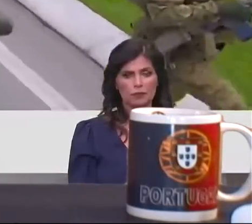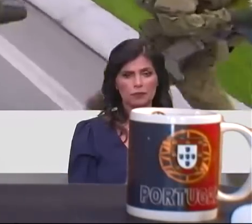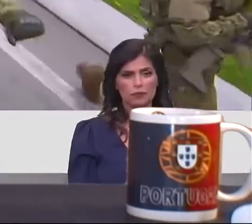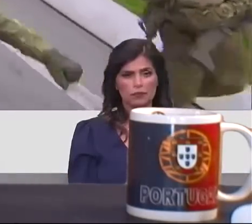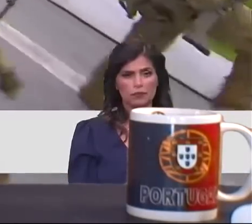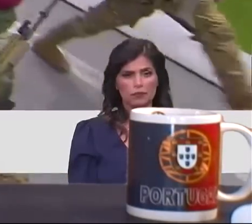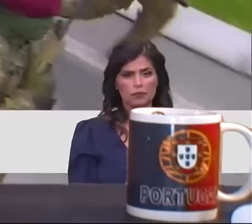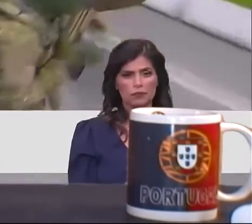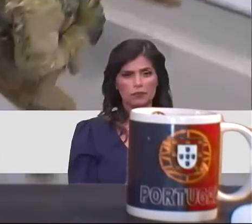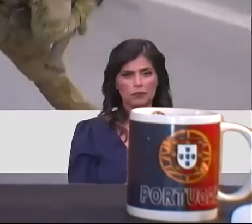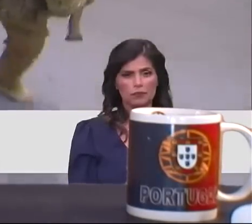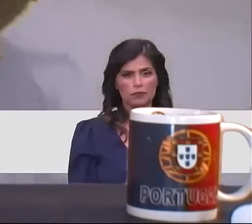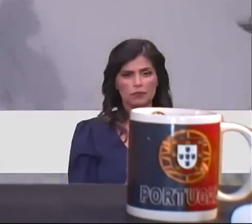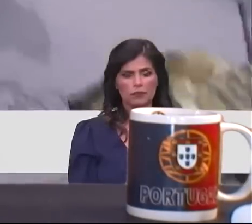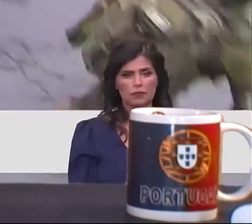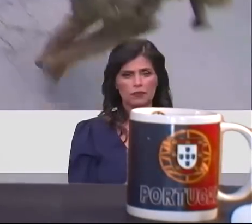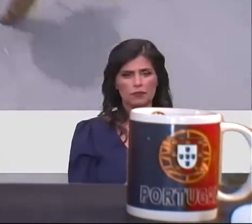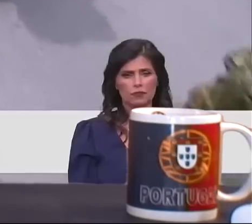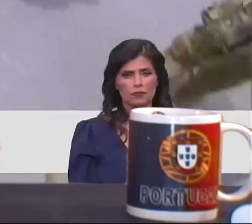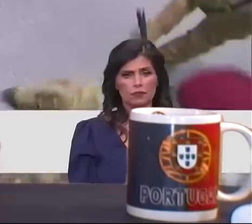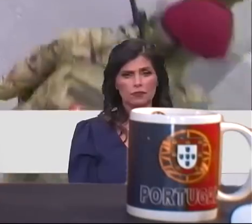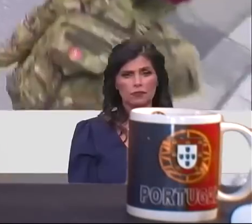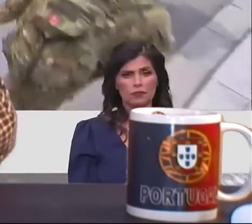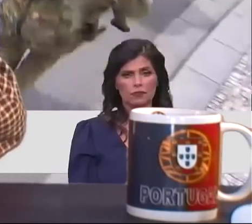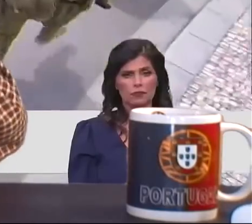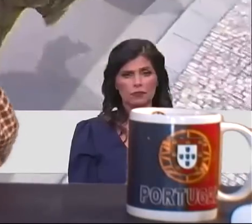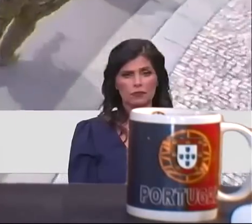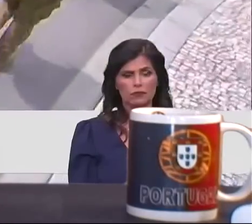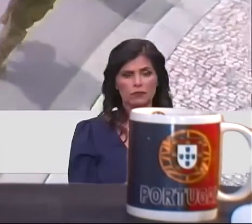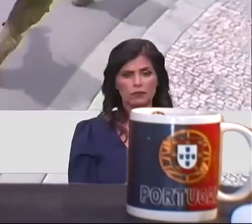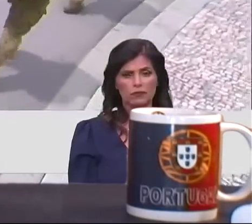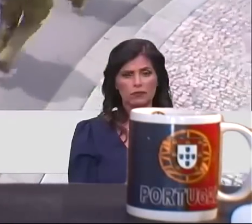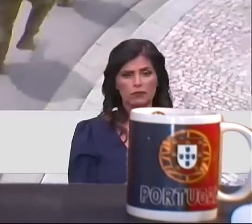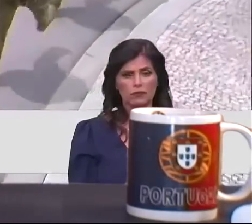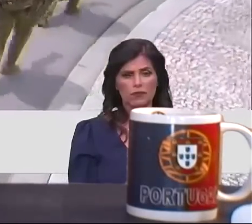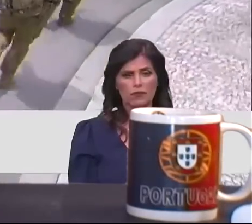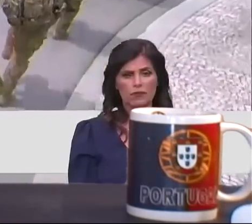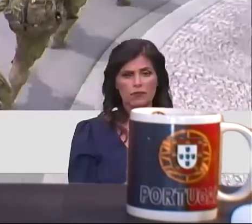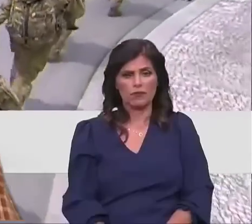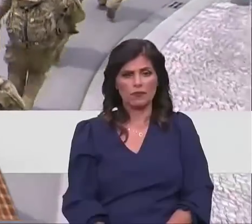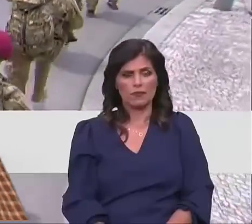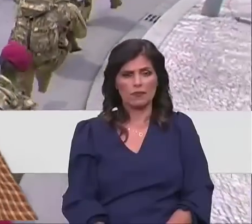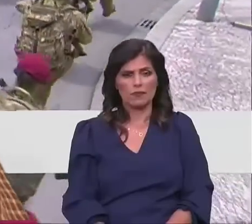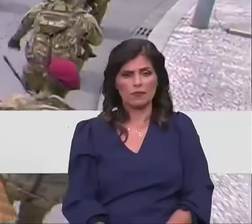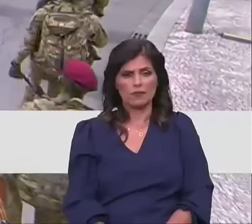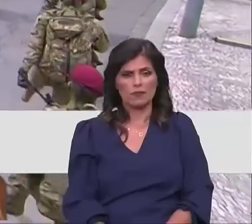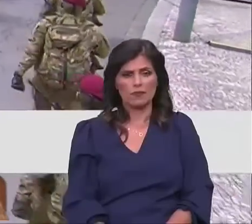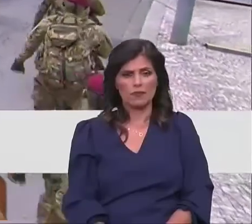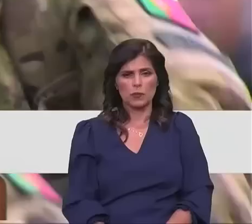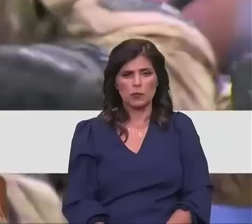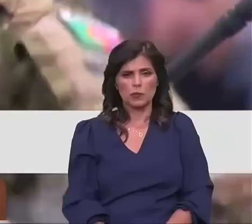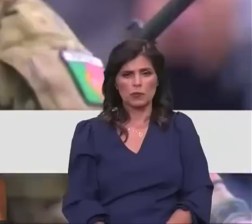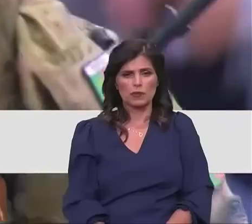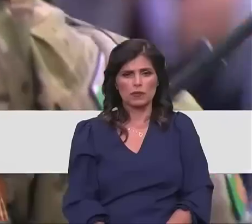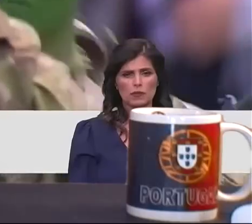os recordamos há poucos meses alguma coisa em que nós somos Democráticos Afinal nenhum dos três